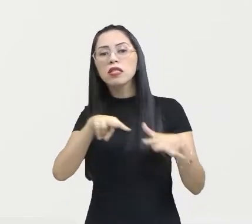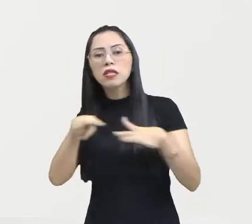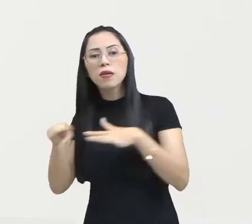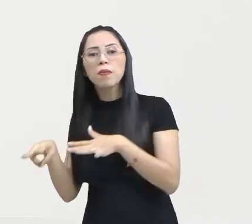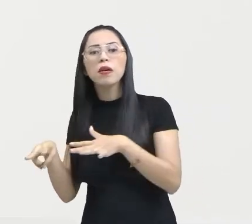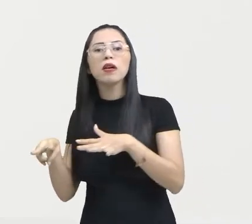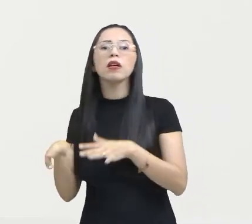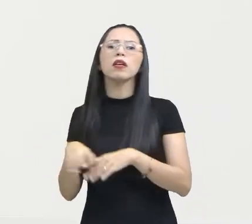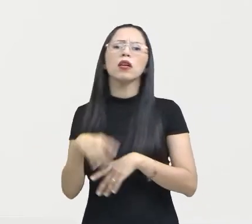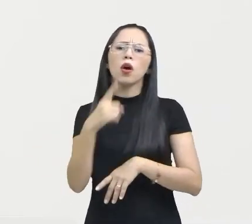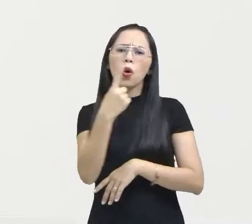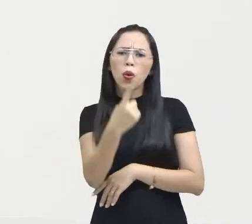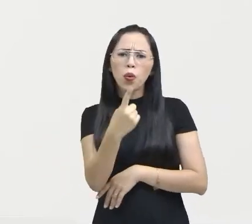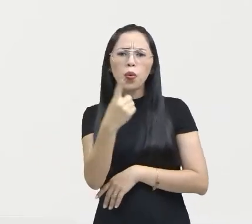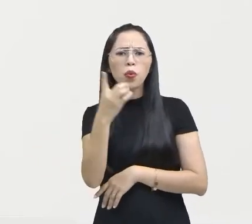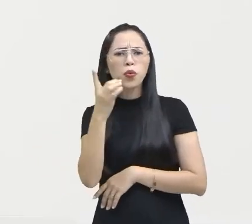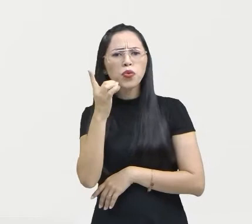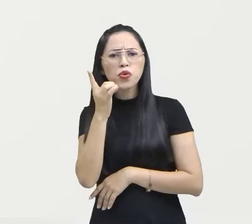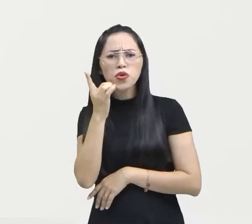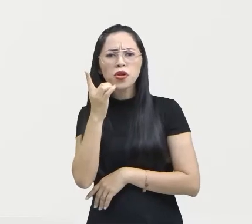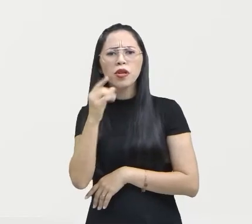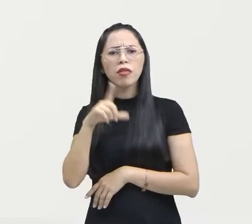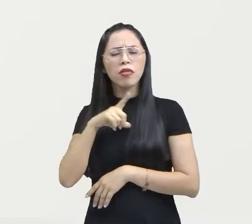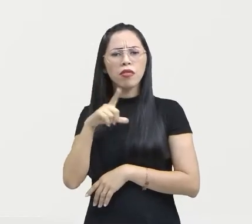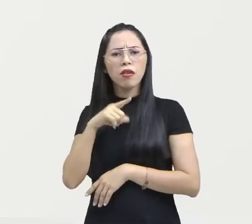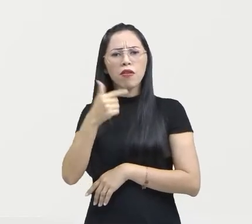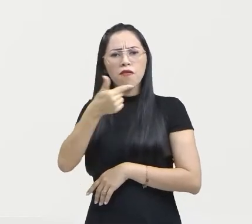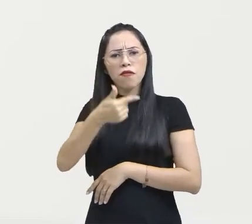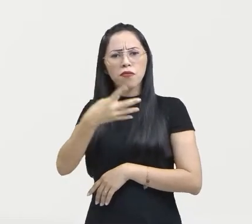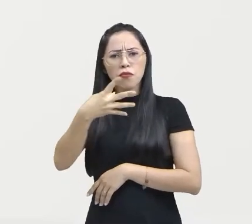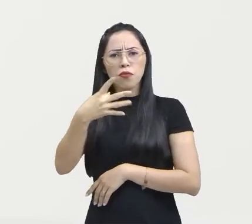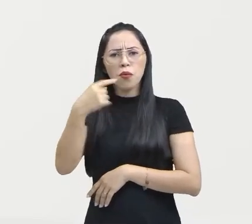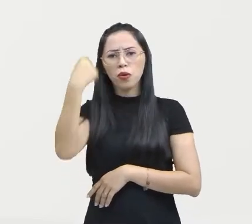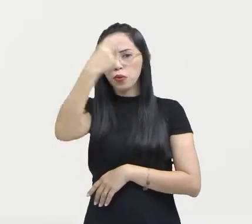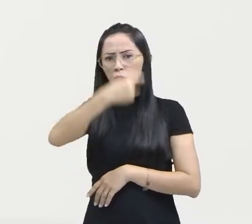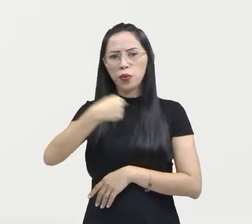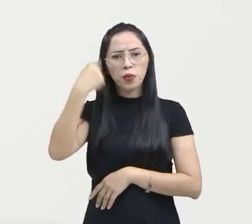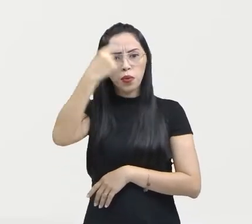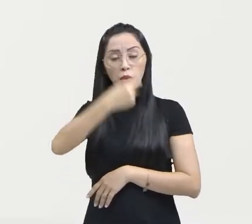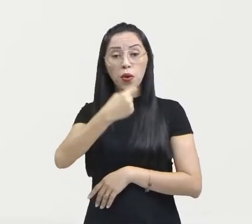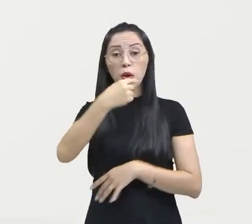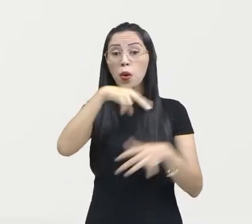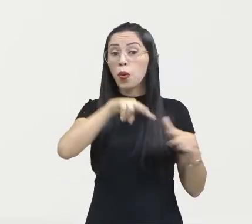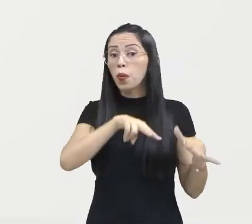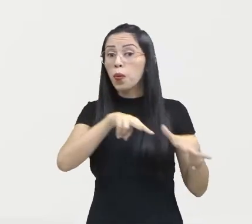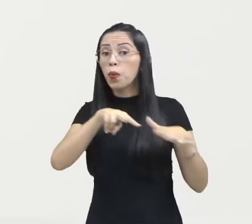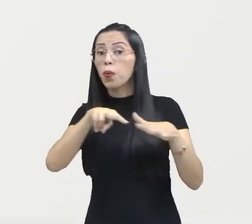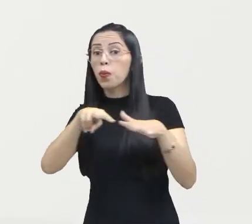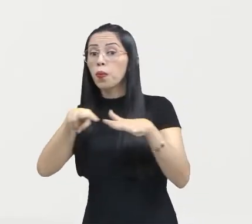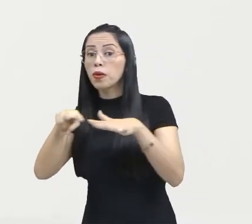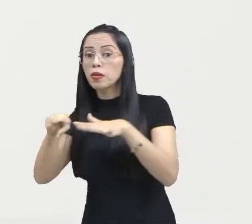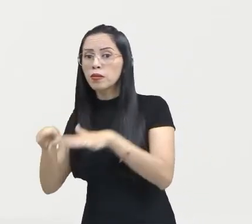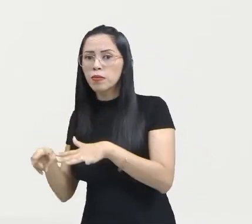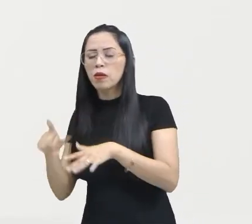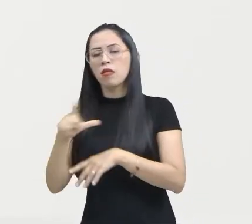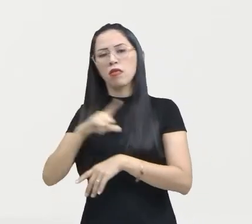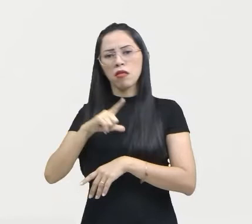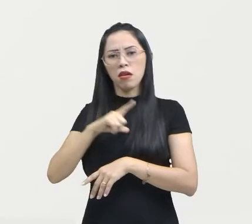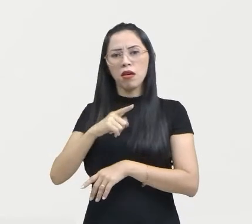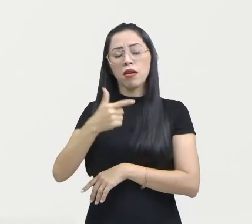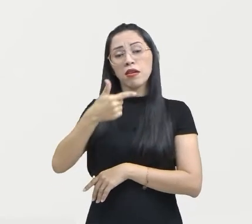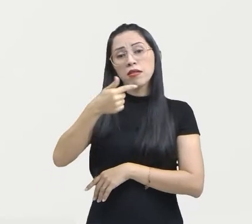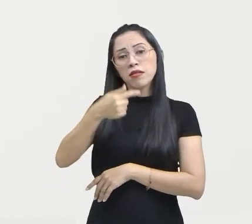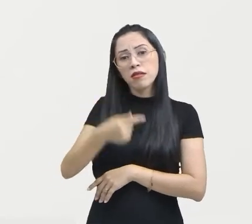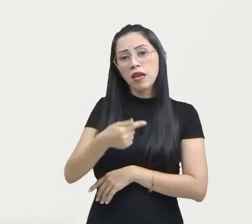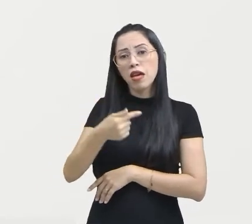o equivalente a 24 horas. E uma semana tem o equivalente a